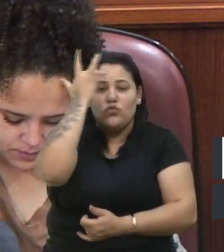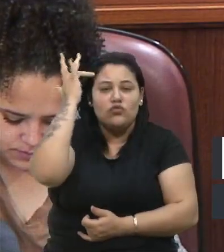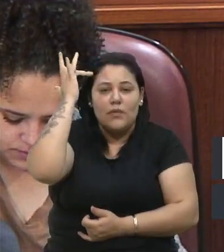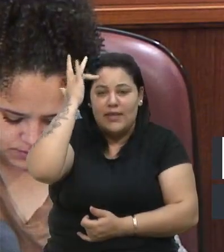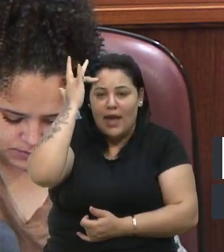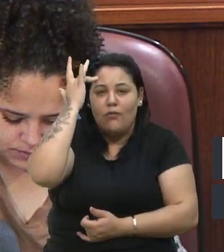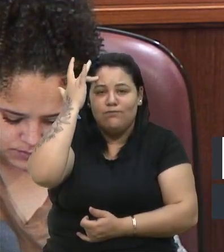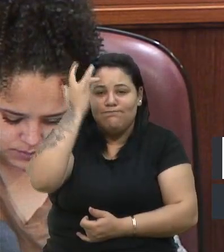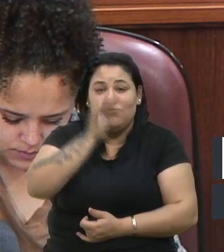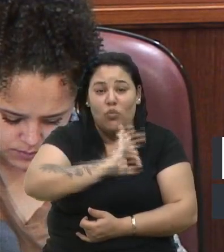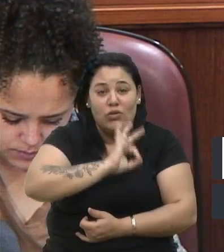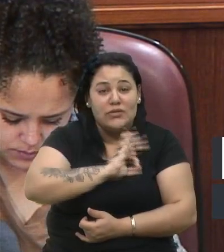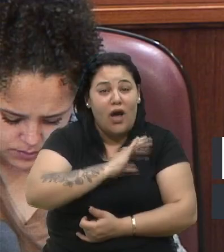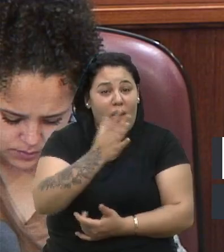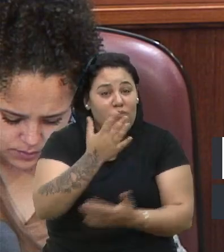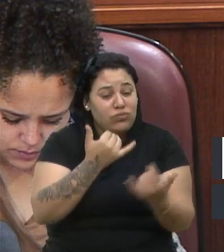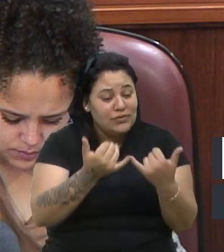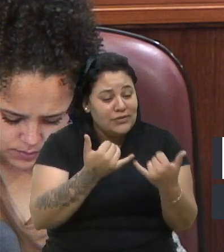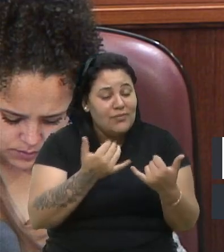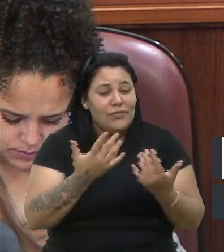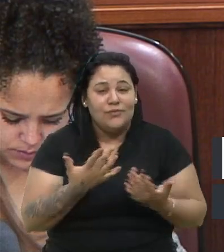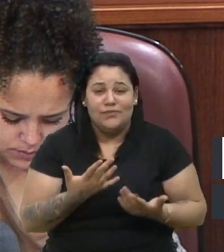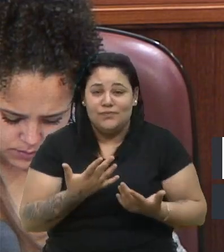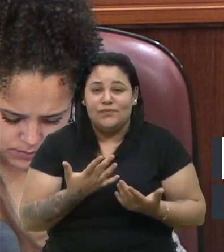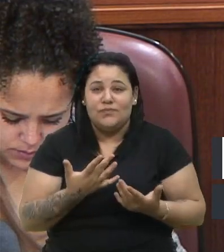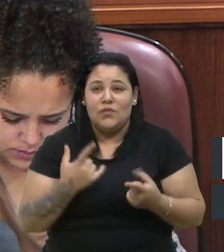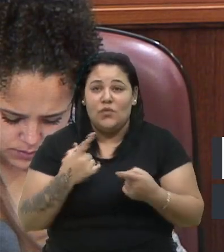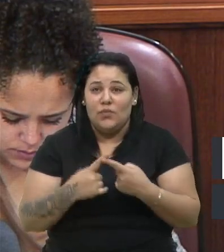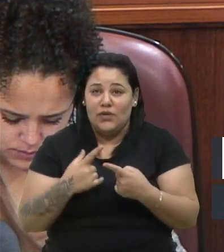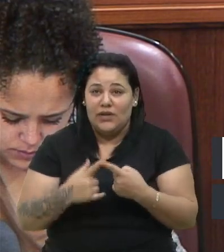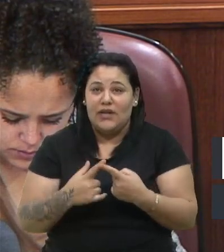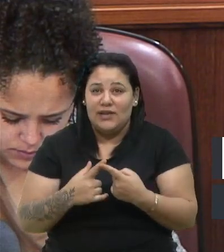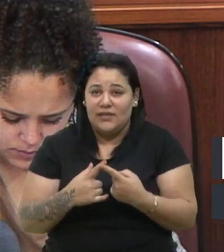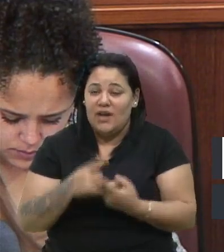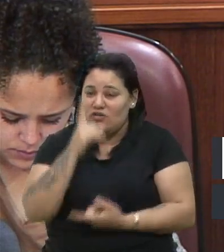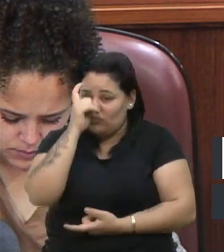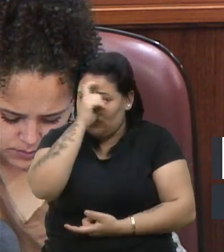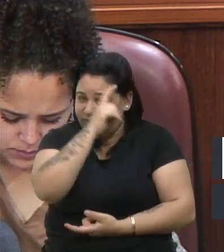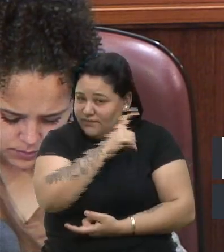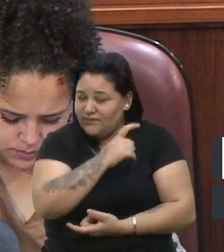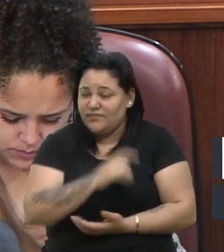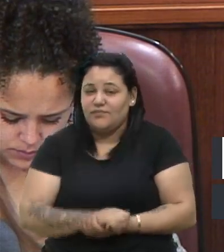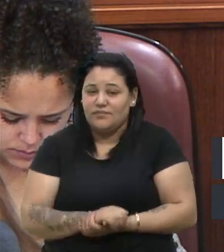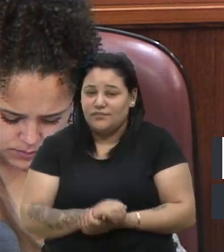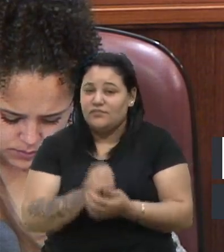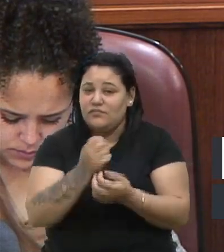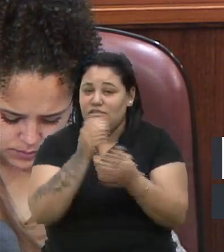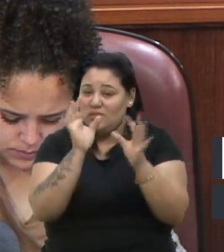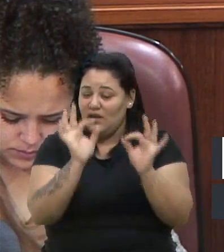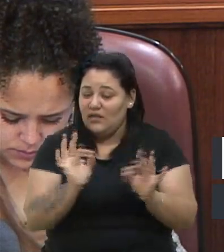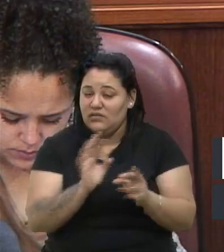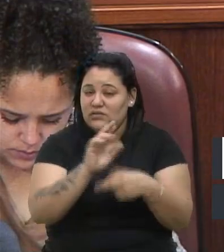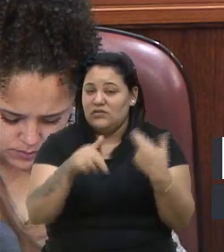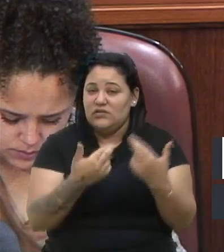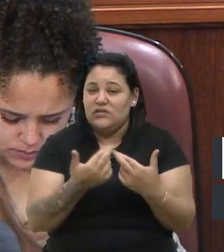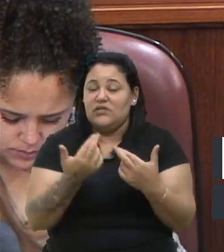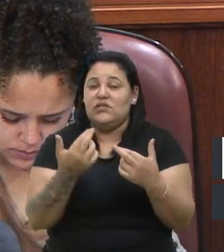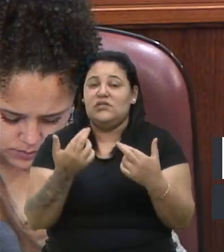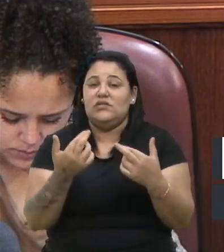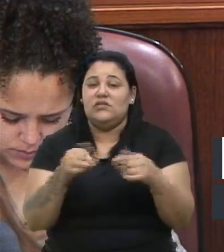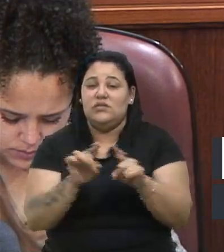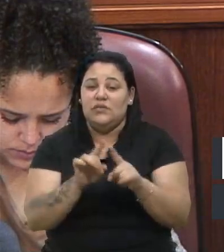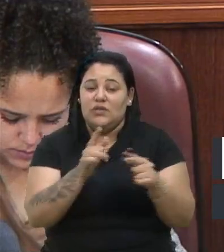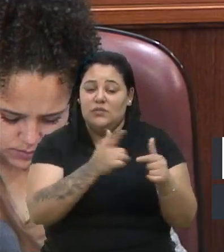desses policiais, dadas as condições difíceis que trabalham, questões relacionadas a problemas